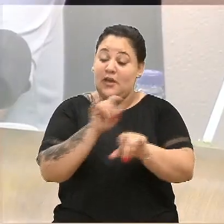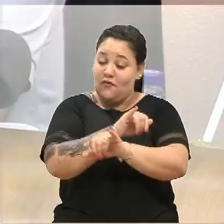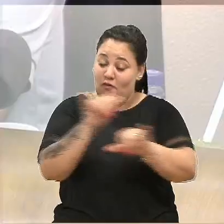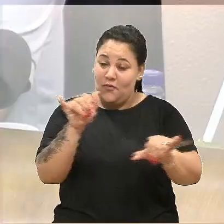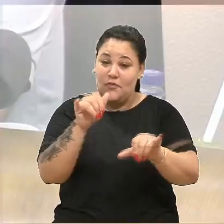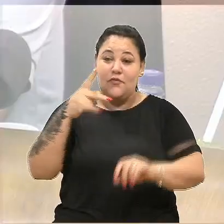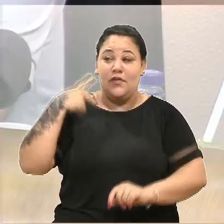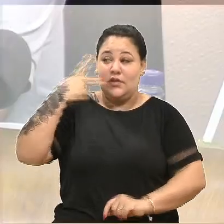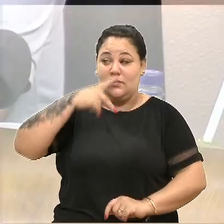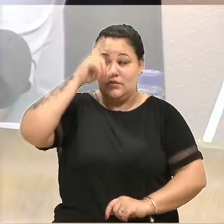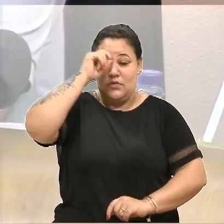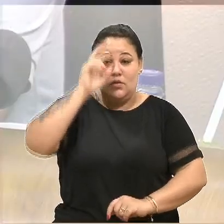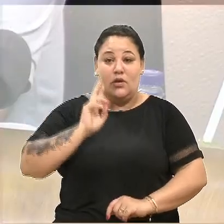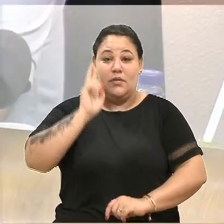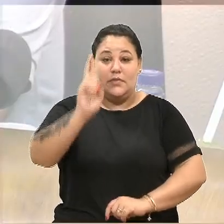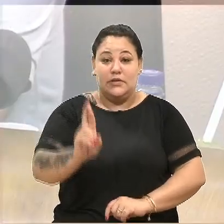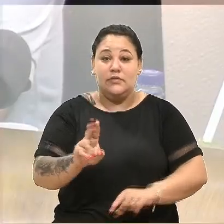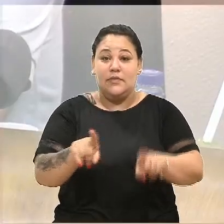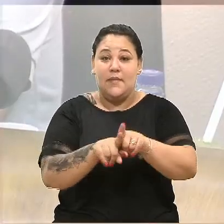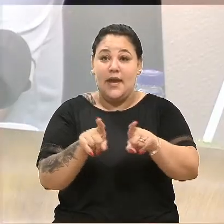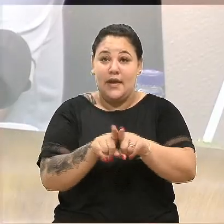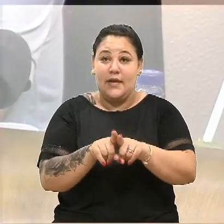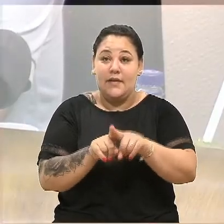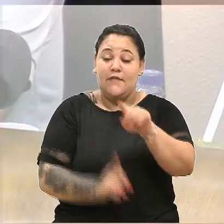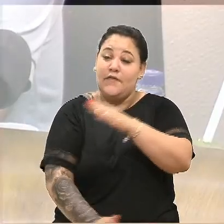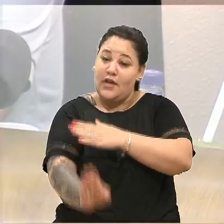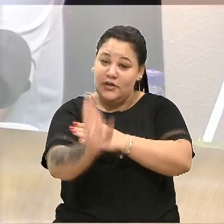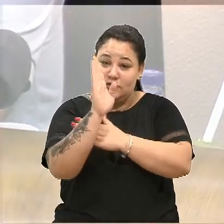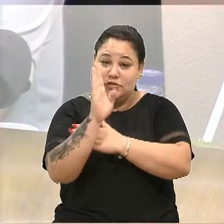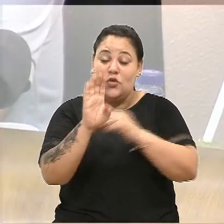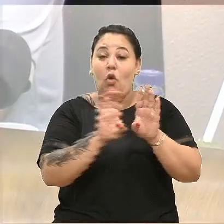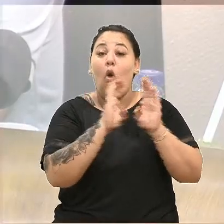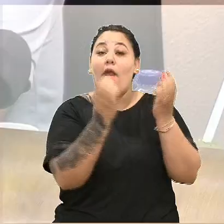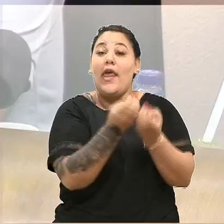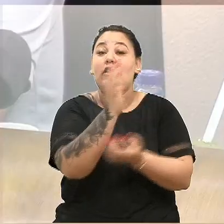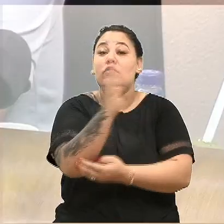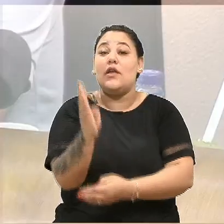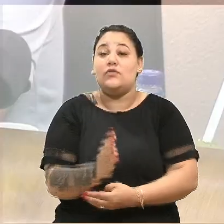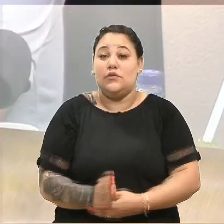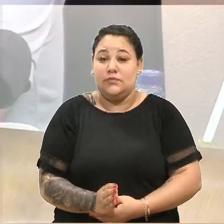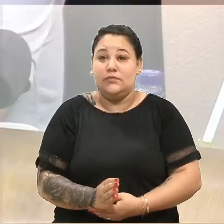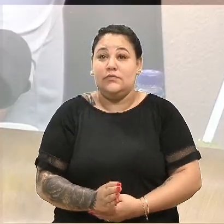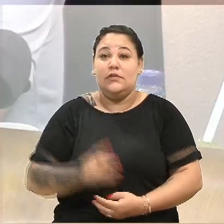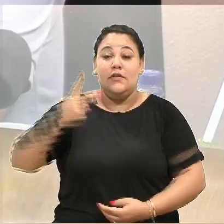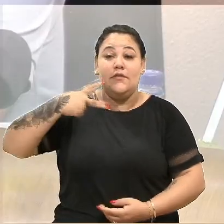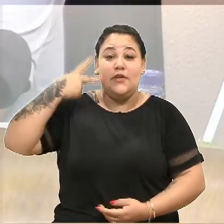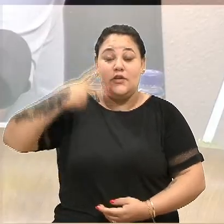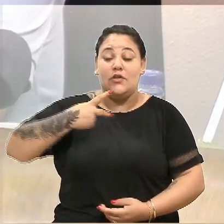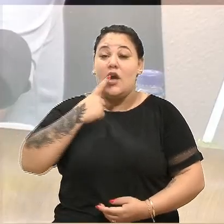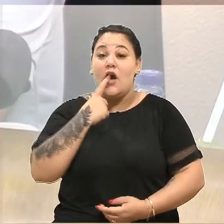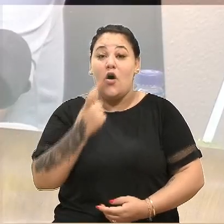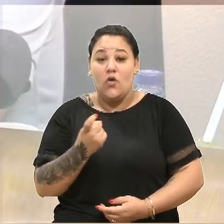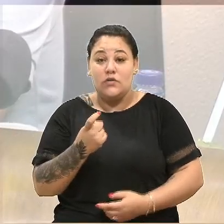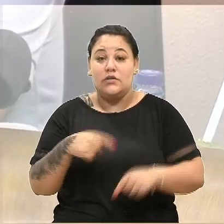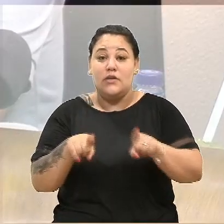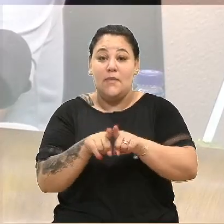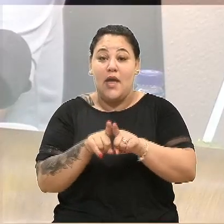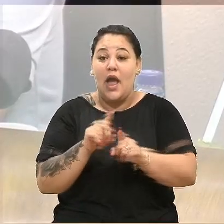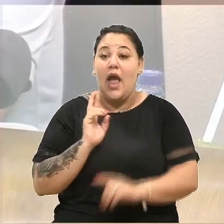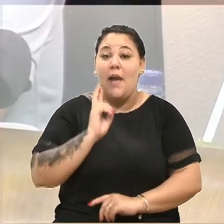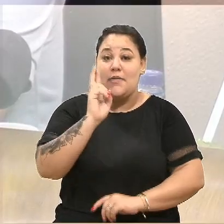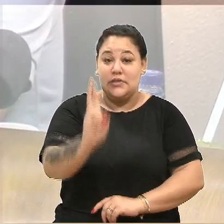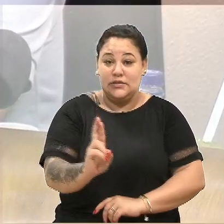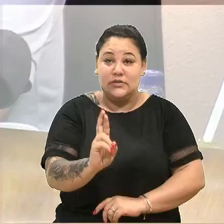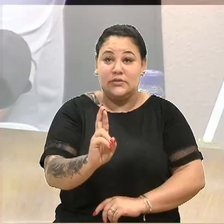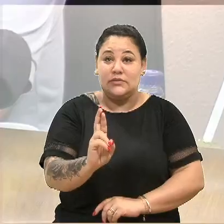vereador Scalco está em representação da casa em viagem ao Congresso Nacional, que a vereadora Rose Frigeri está em representação